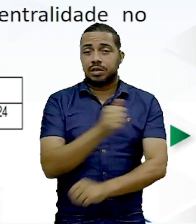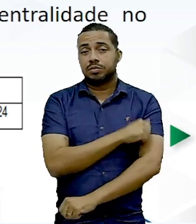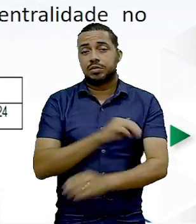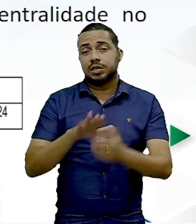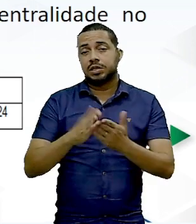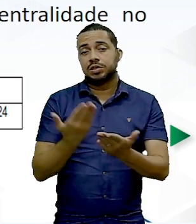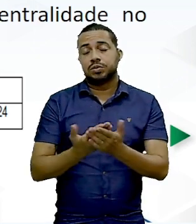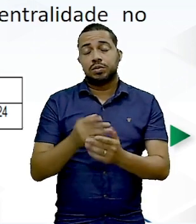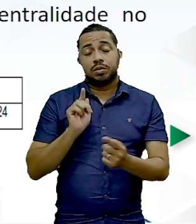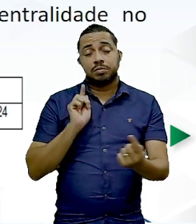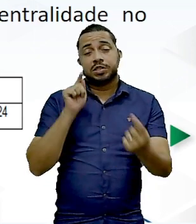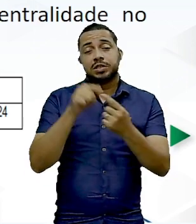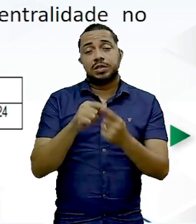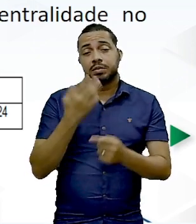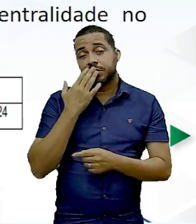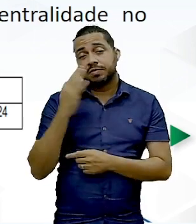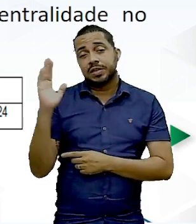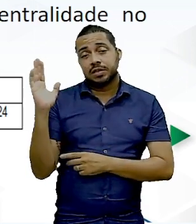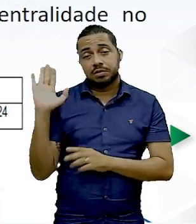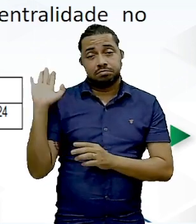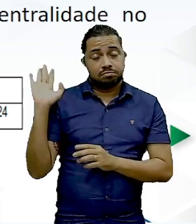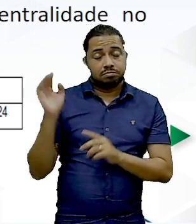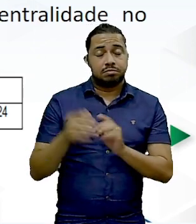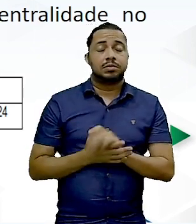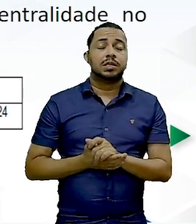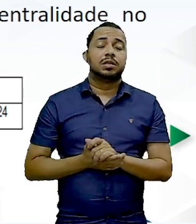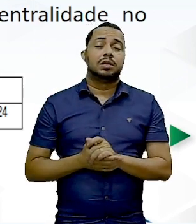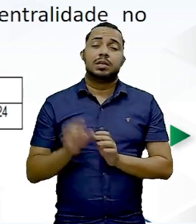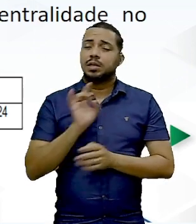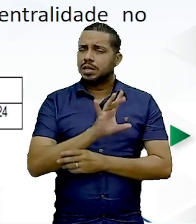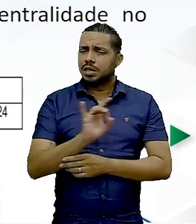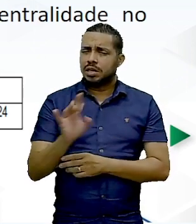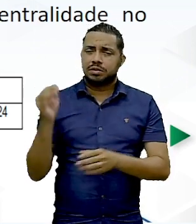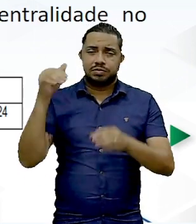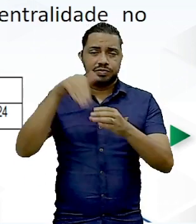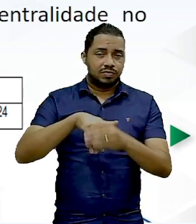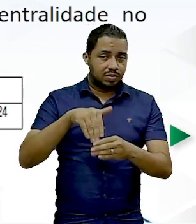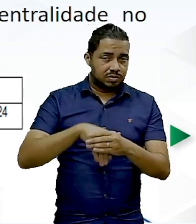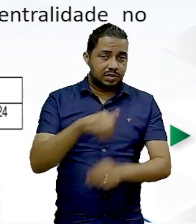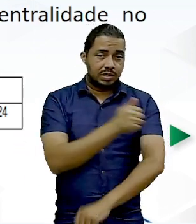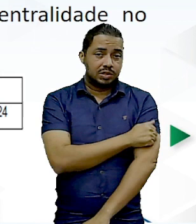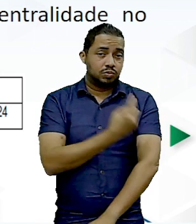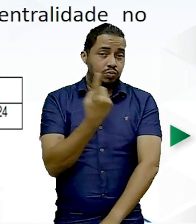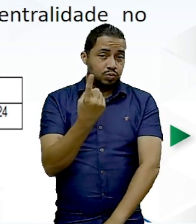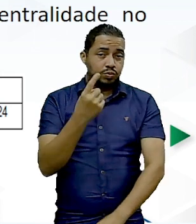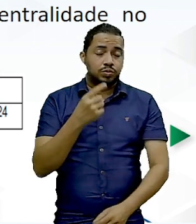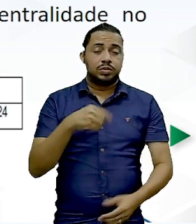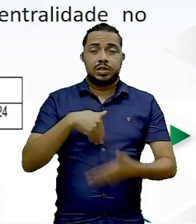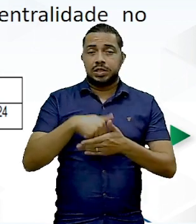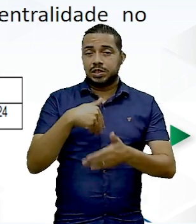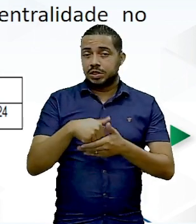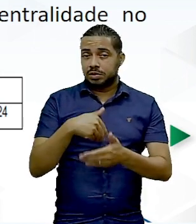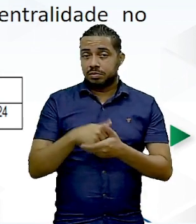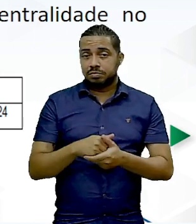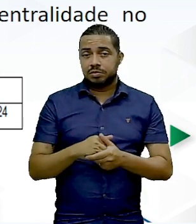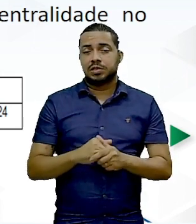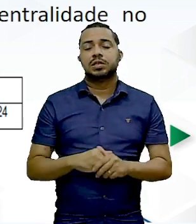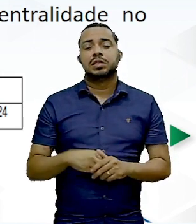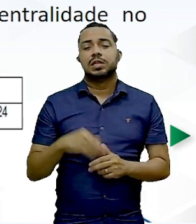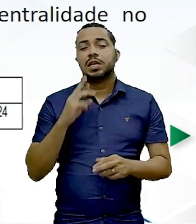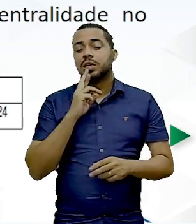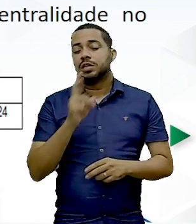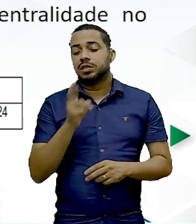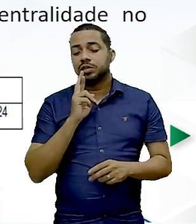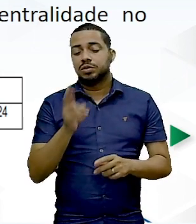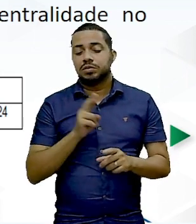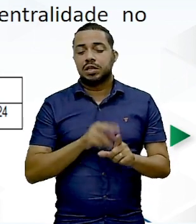objetivo de saber a preferência em relação a um deles. Cada aluno votou em um só time e os resultados estão no gráfico